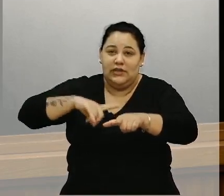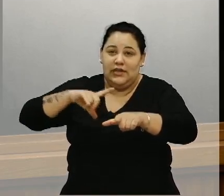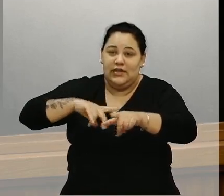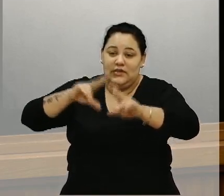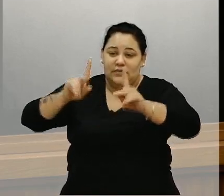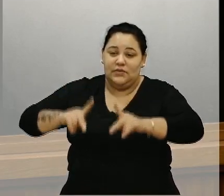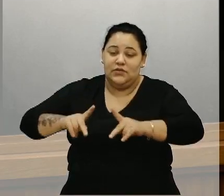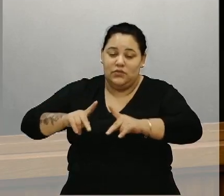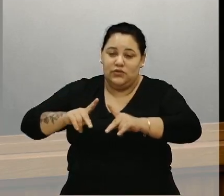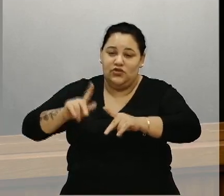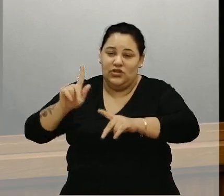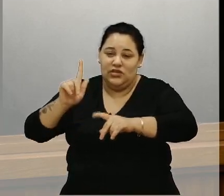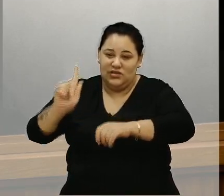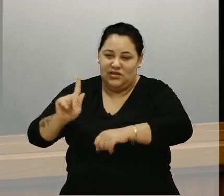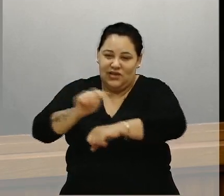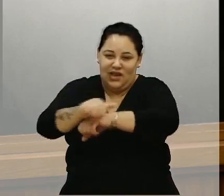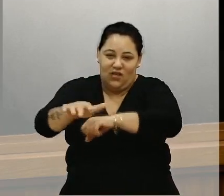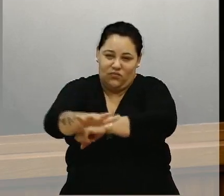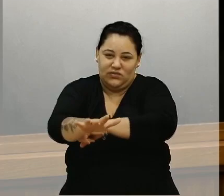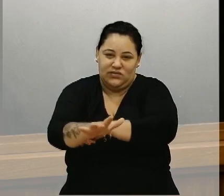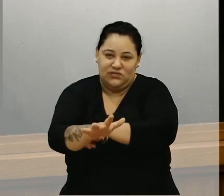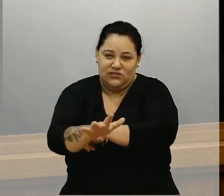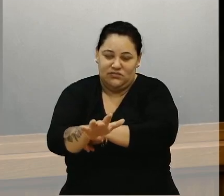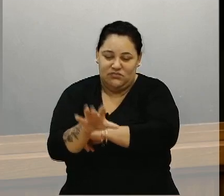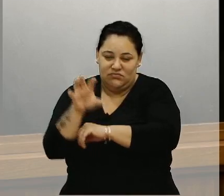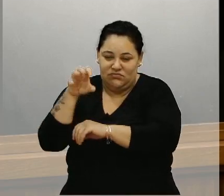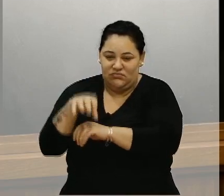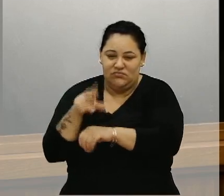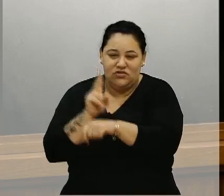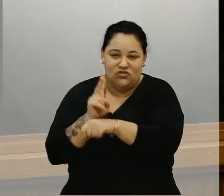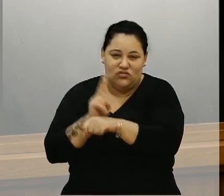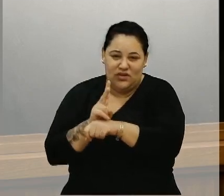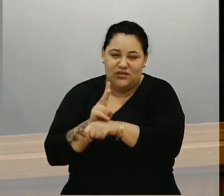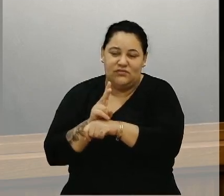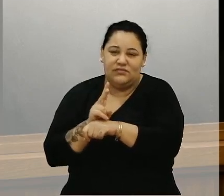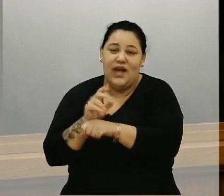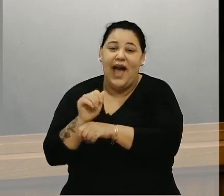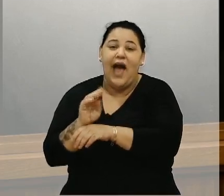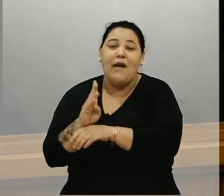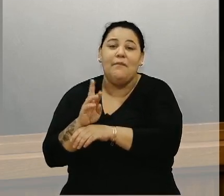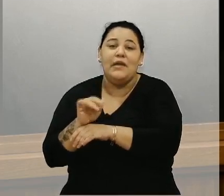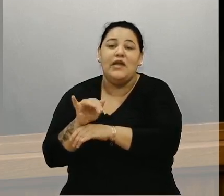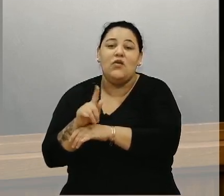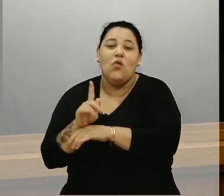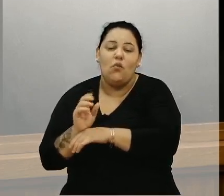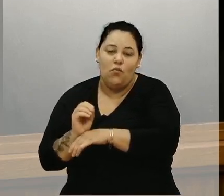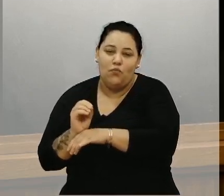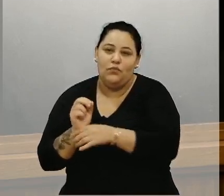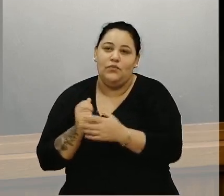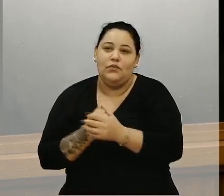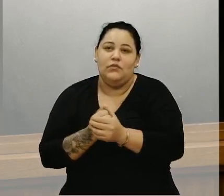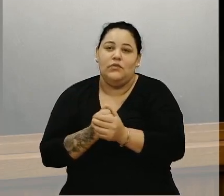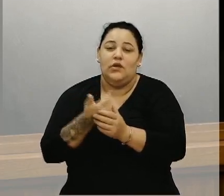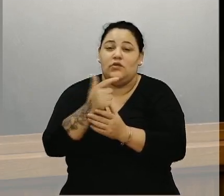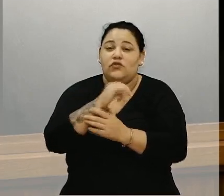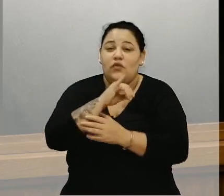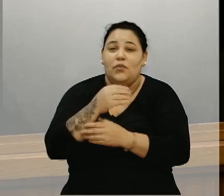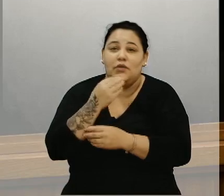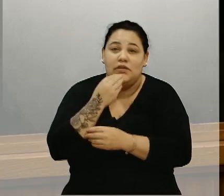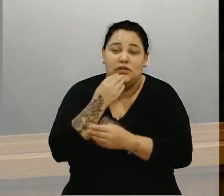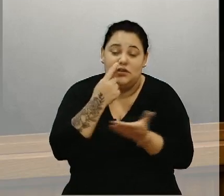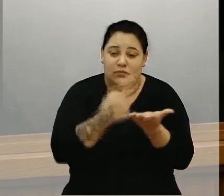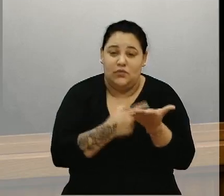mais de Galópolis, eu não tive a oportunidade de ir, se conseguir, vou hoje, tá na minha